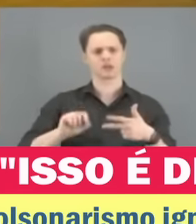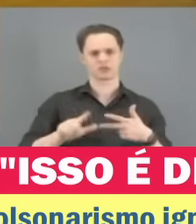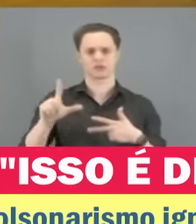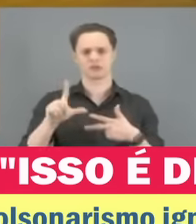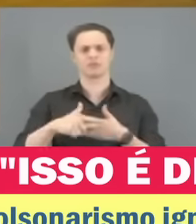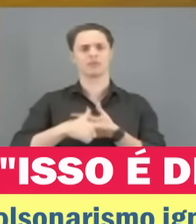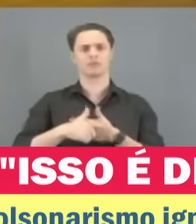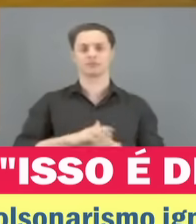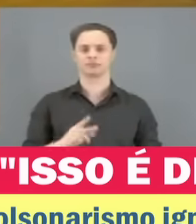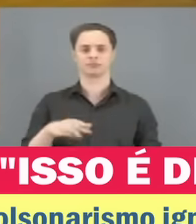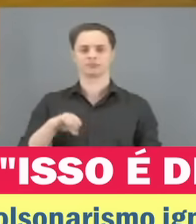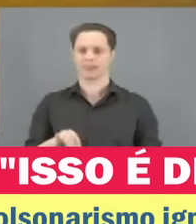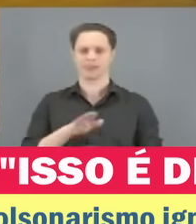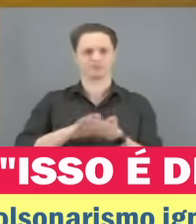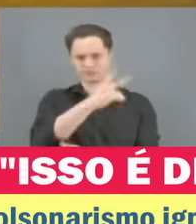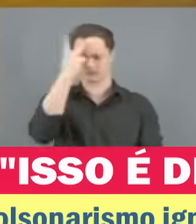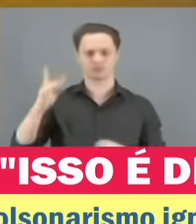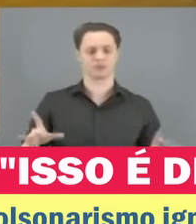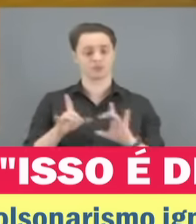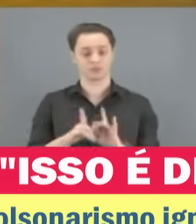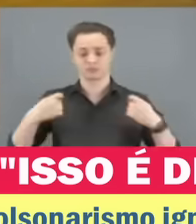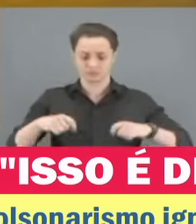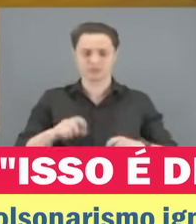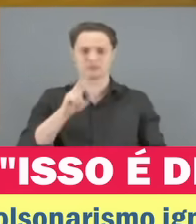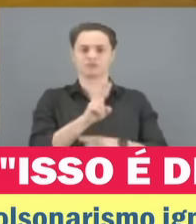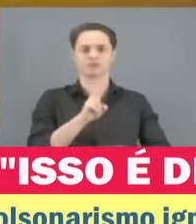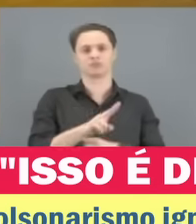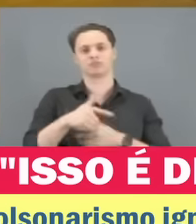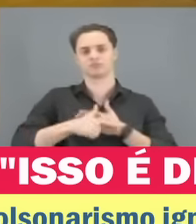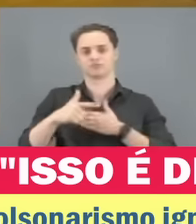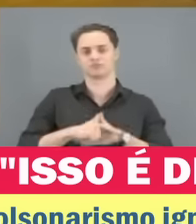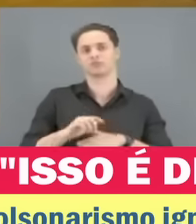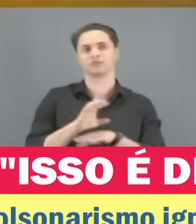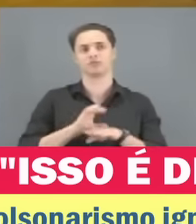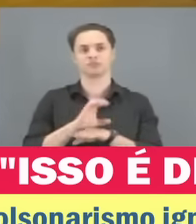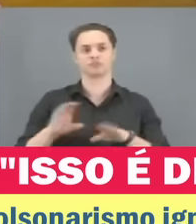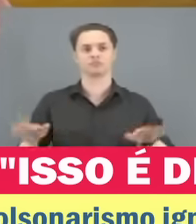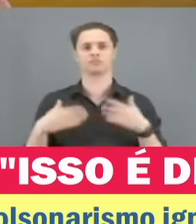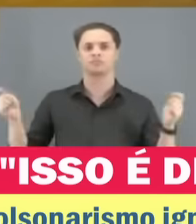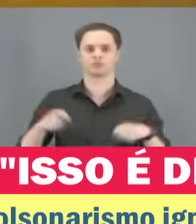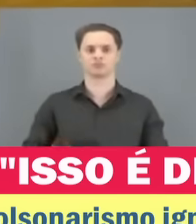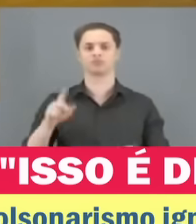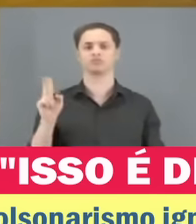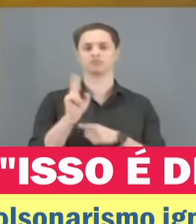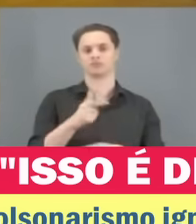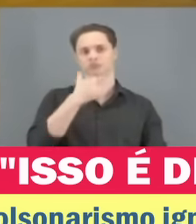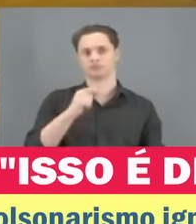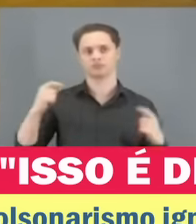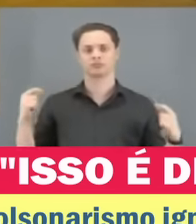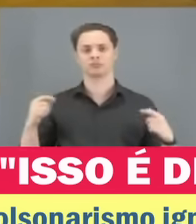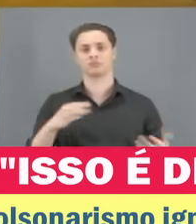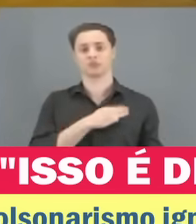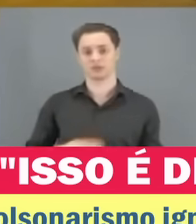CPMI, ao invés dessa CPMI se unir para fazer a defesa do seu papel constitucional, para poder proteger um ministro indicado